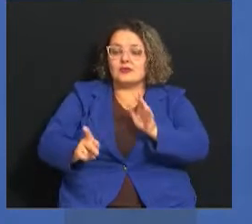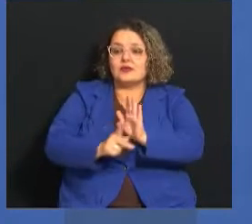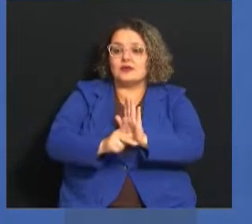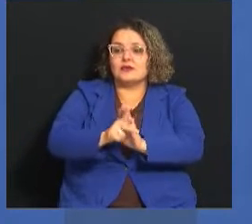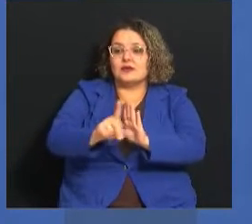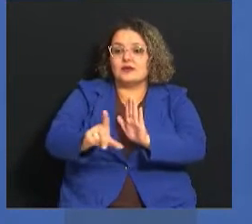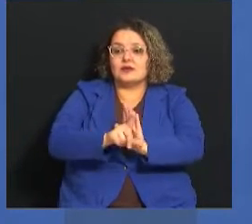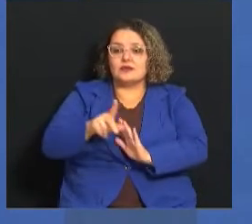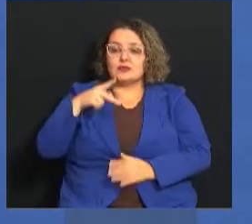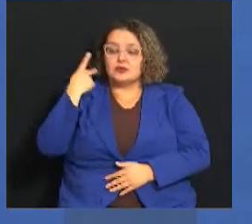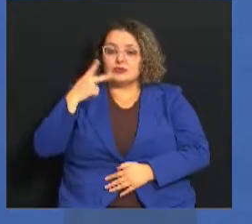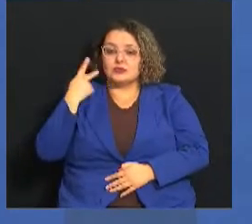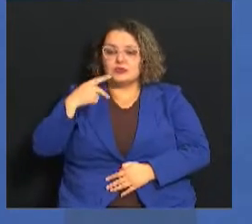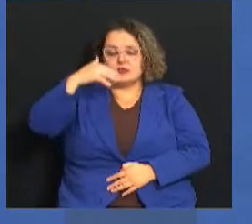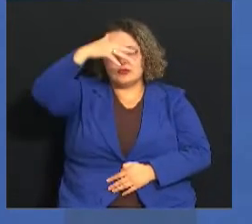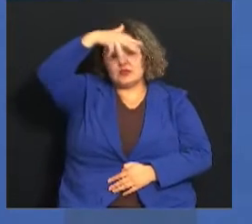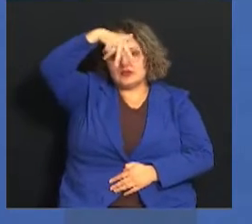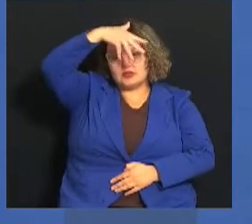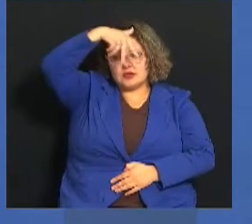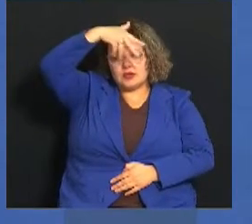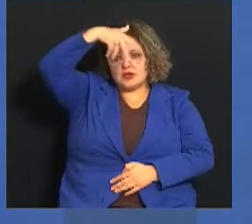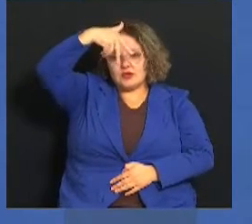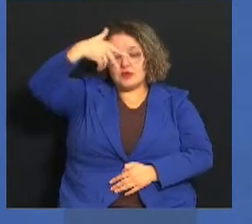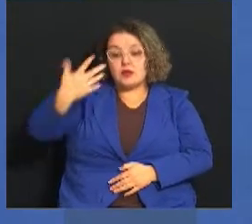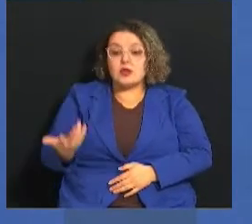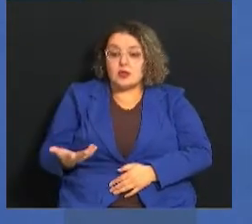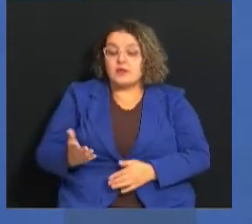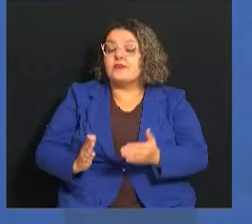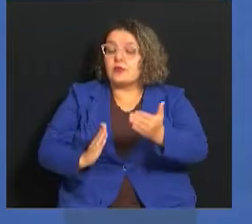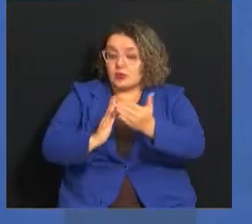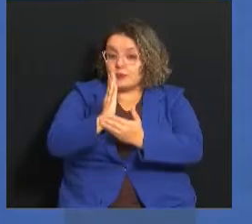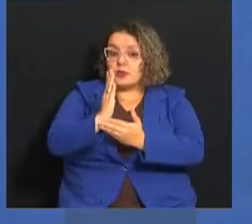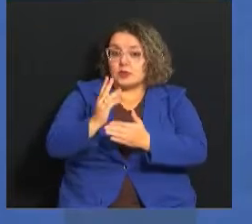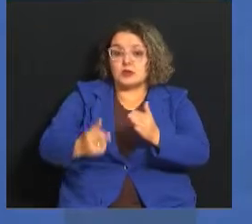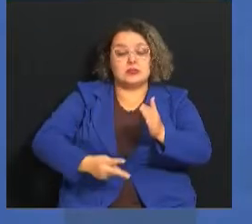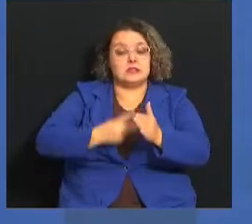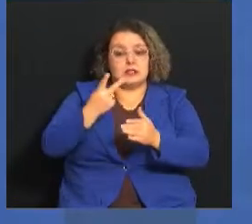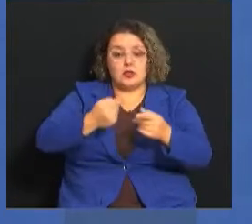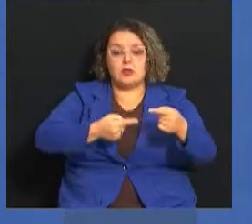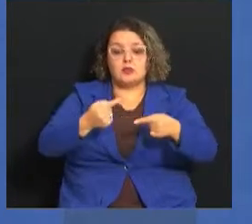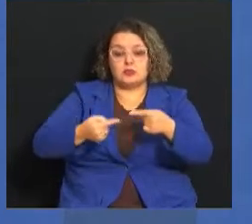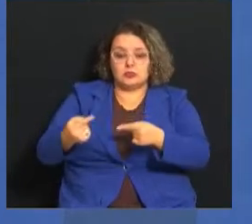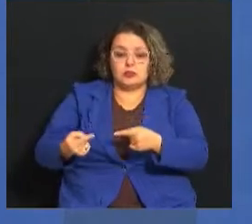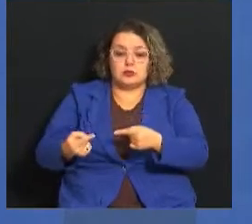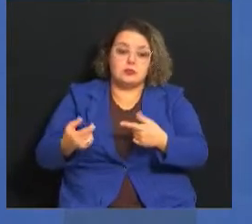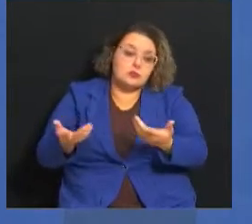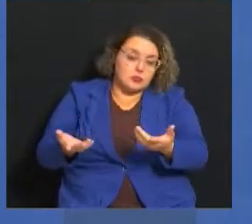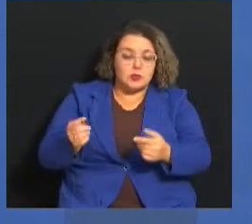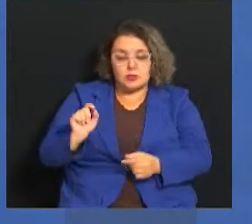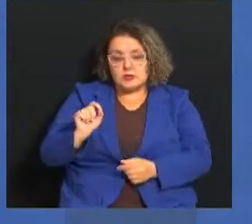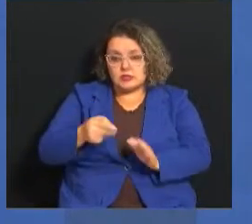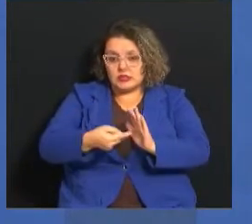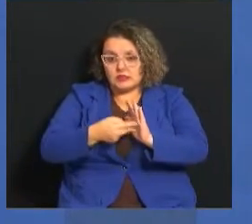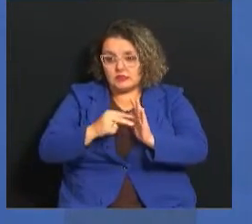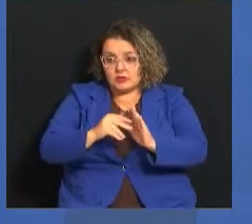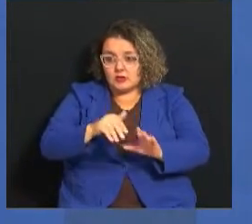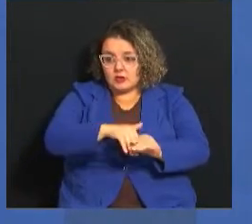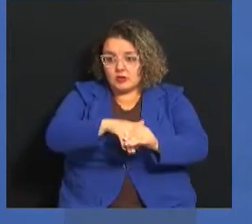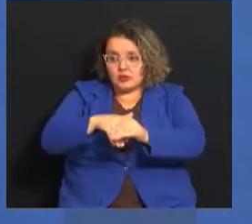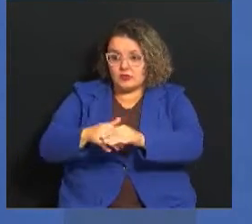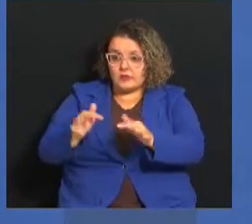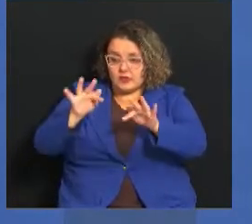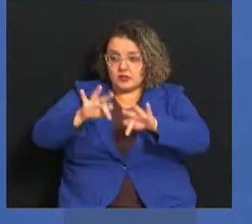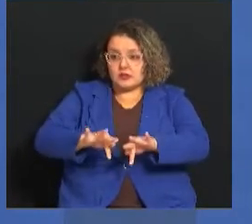do vereador Rodrigo da Farmadic, que foi aprovado em segunda discussão, ou seja, a votação final.